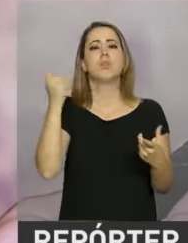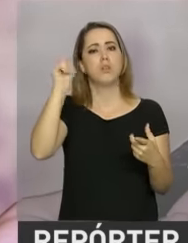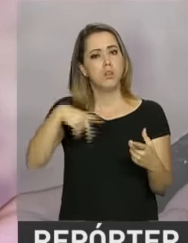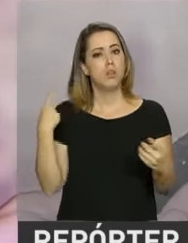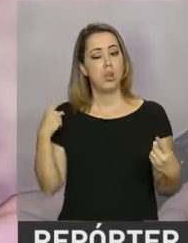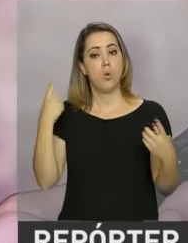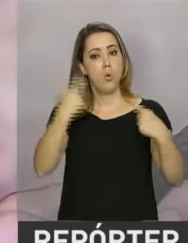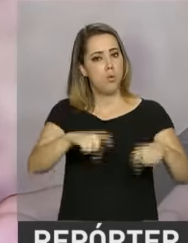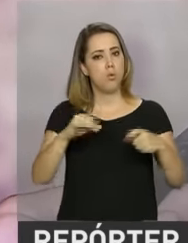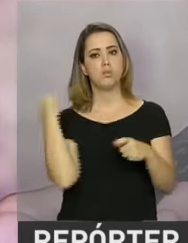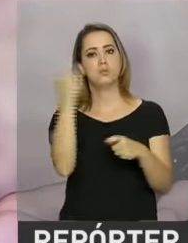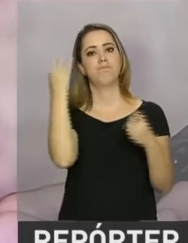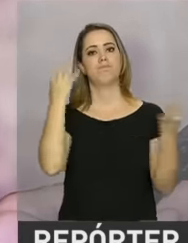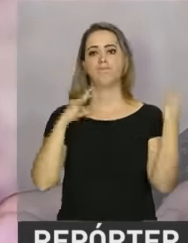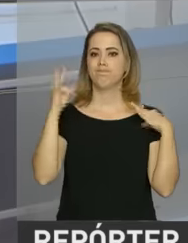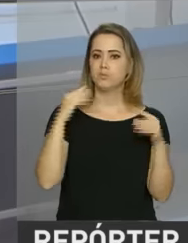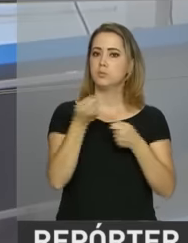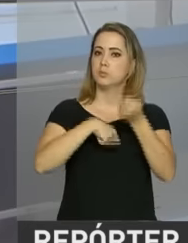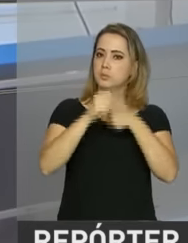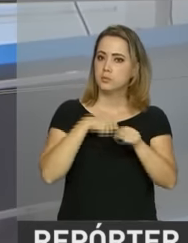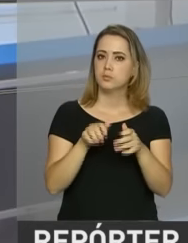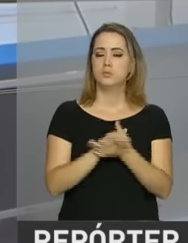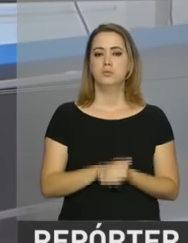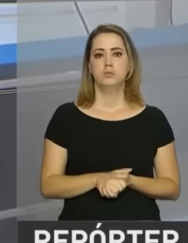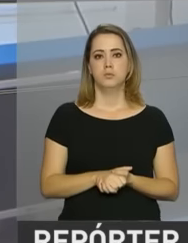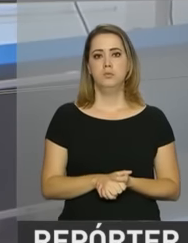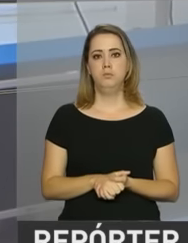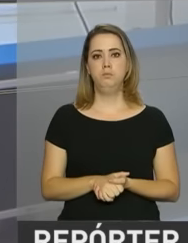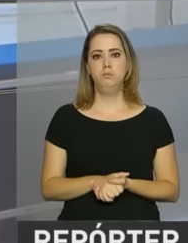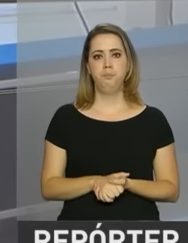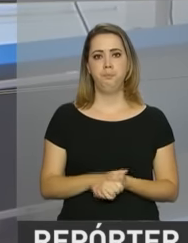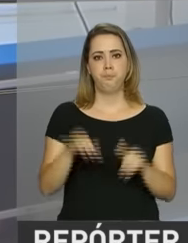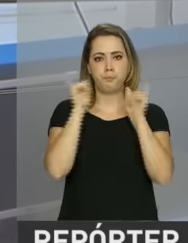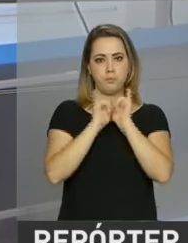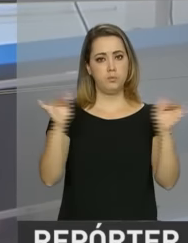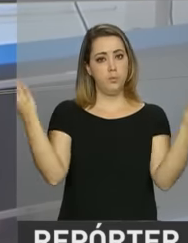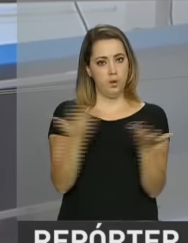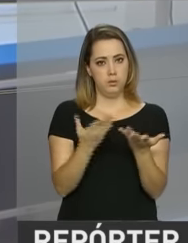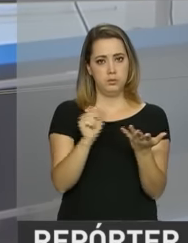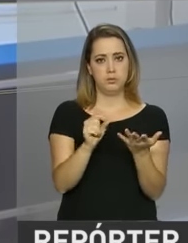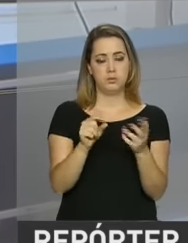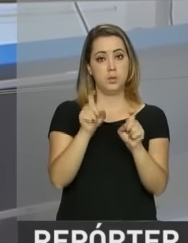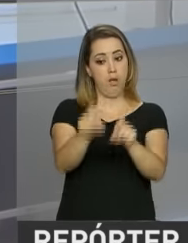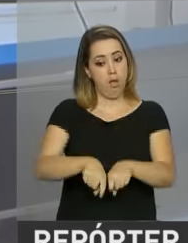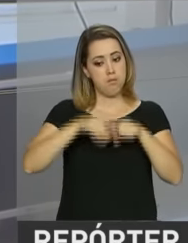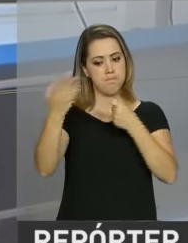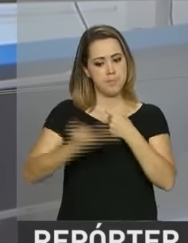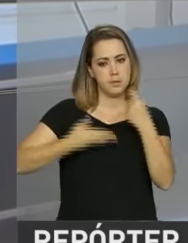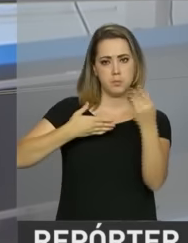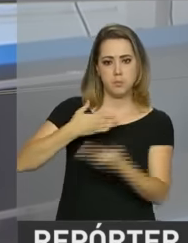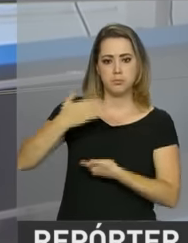Destino importante para essa economia foi lançada oficialmente hoje a colheita da safra de